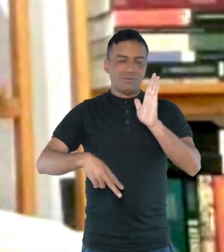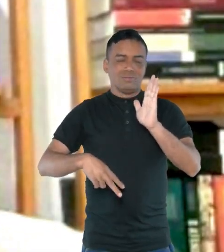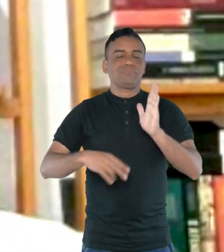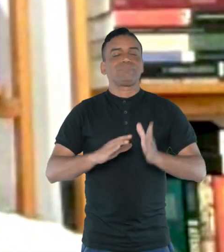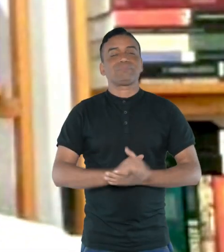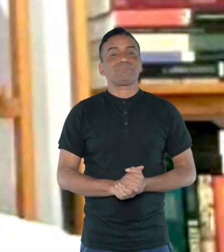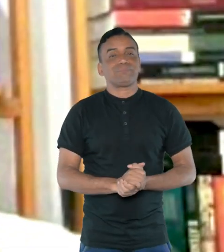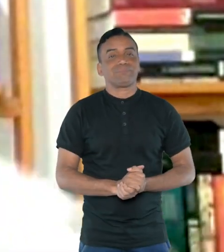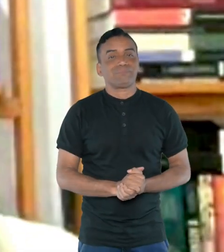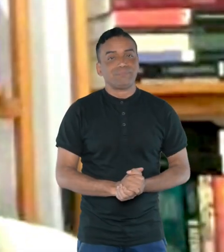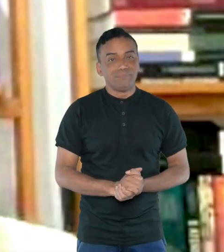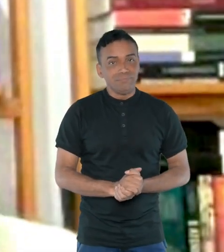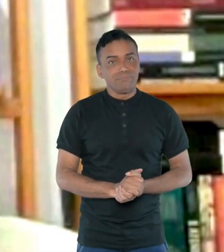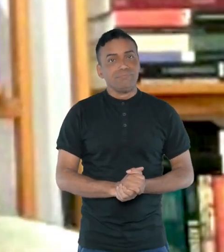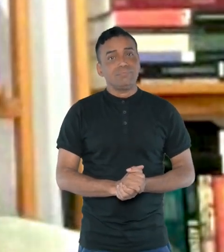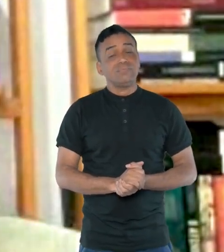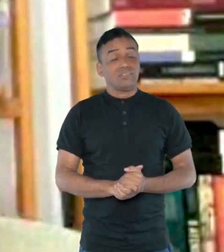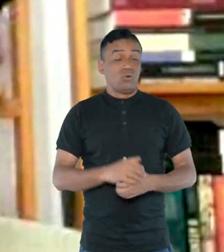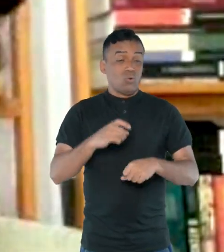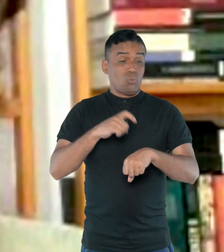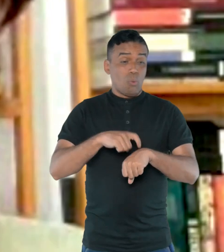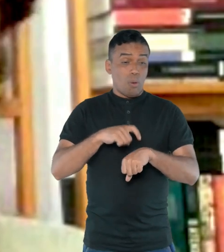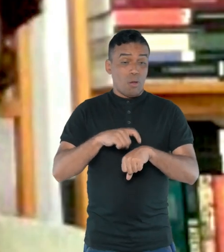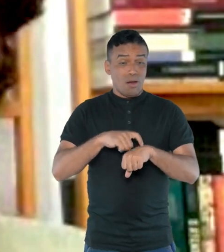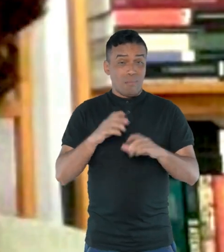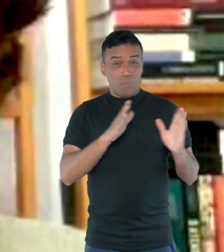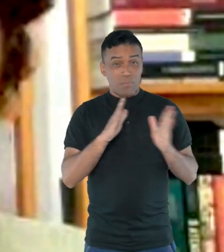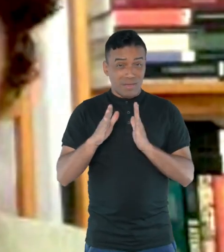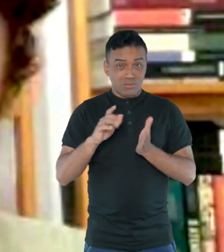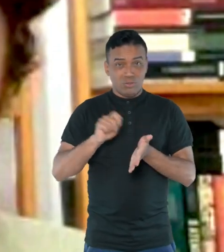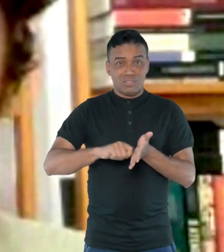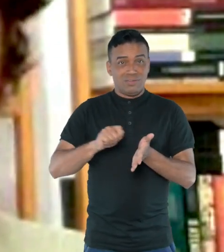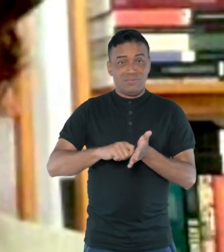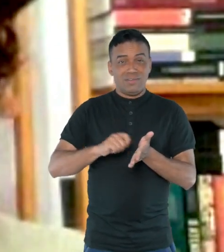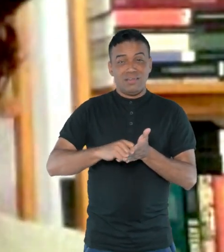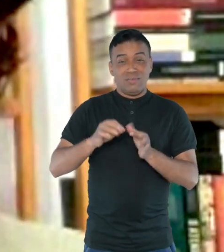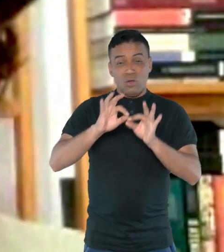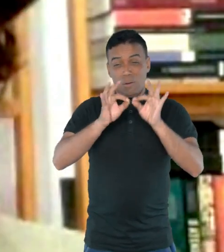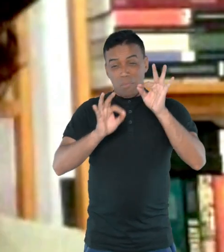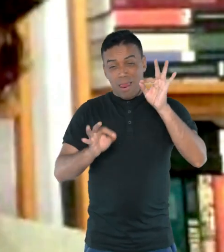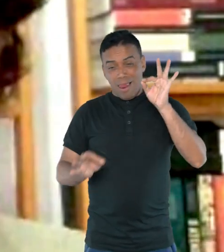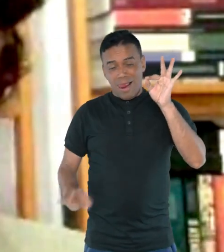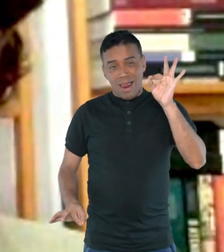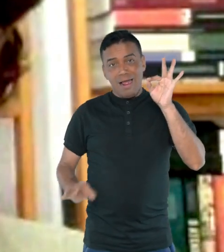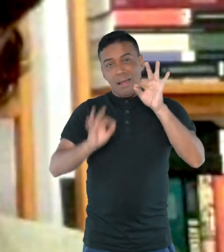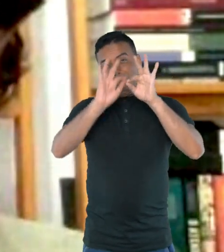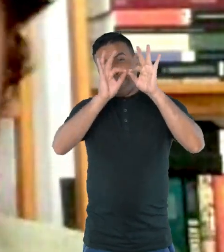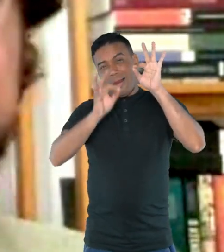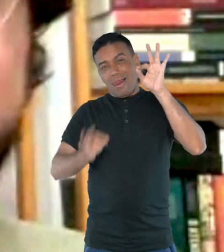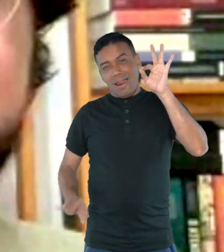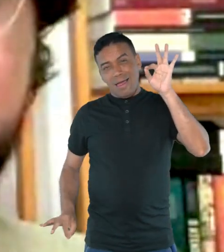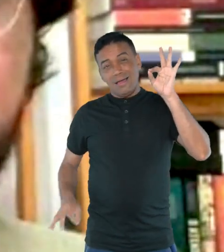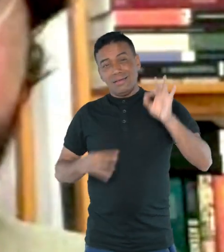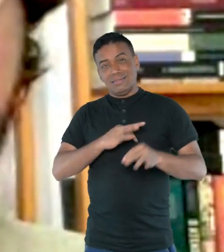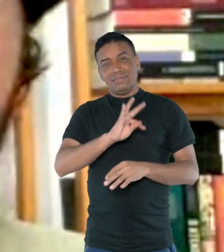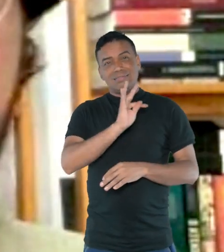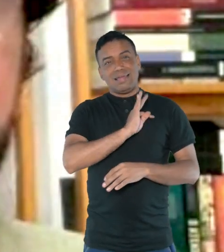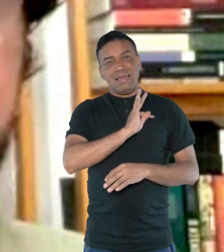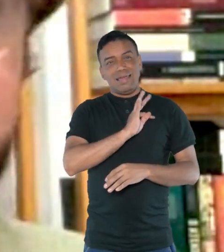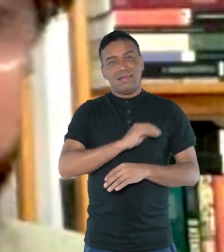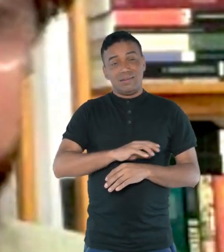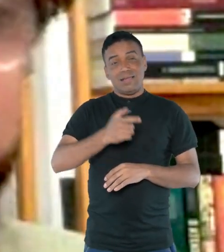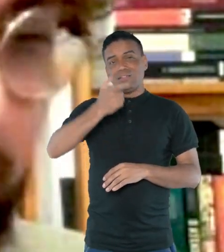tá certo? Que quando eu escrevi foi num fôlego só, quase que como se fosse usando uma técnica de fluxo